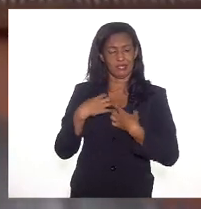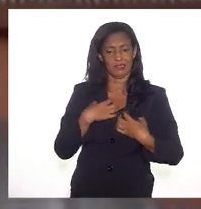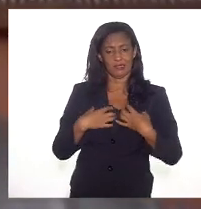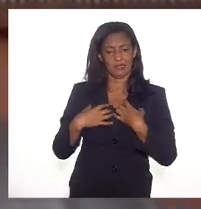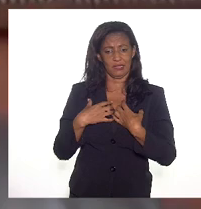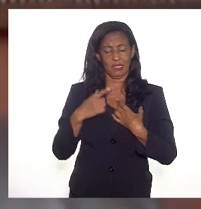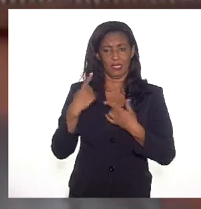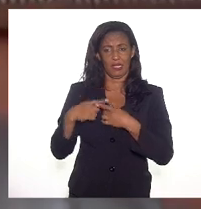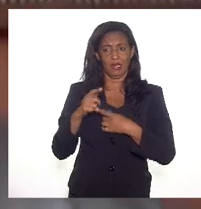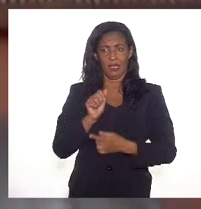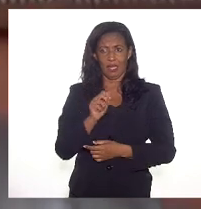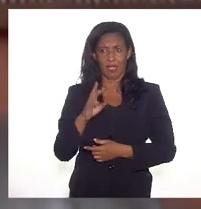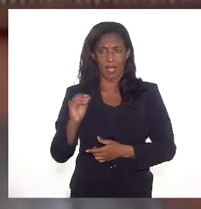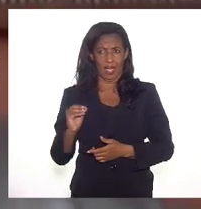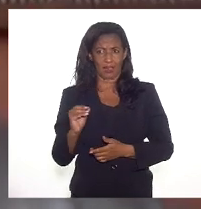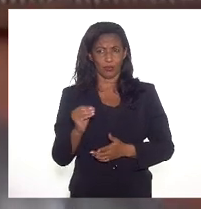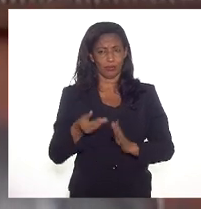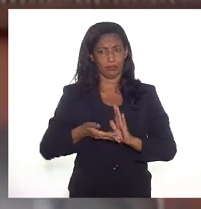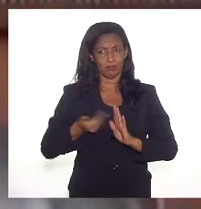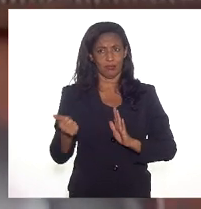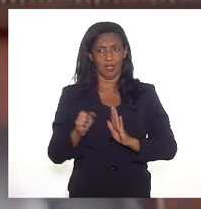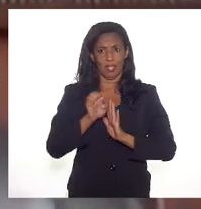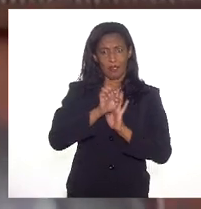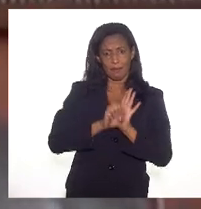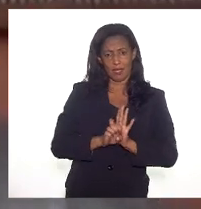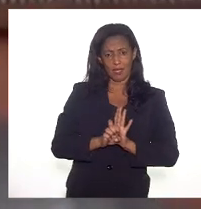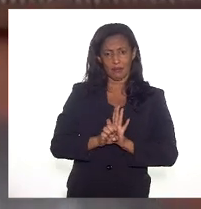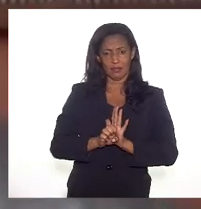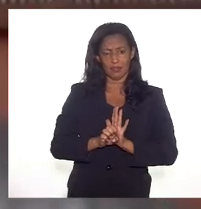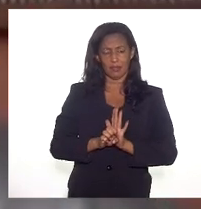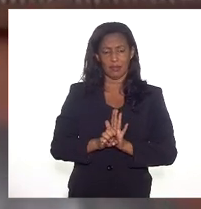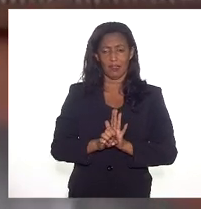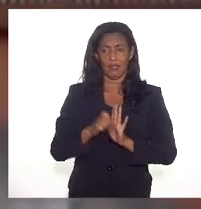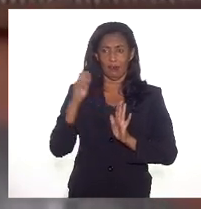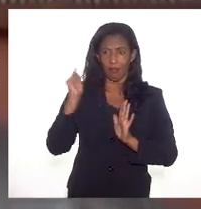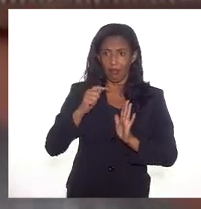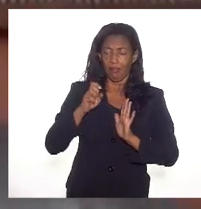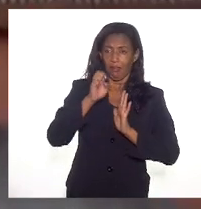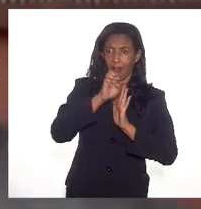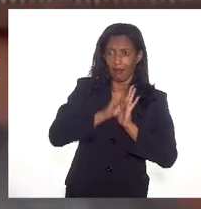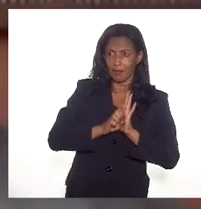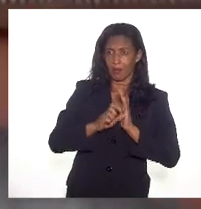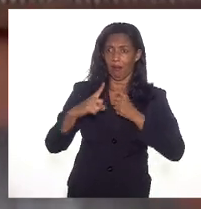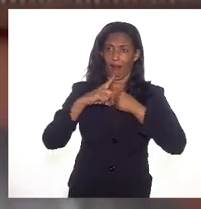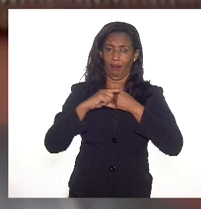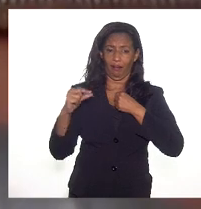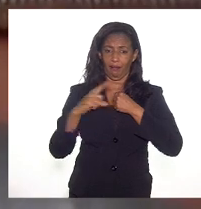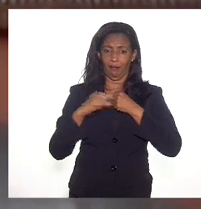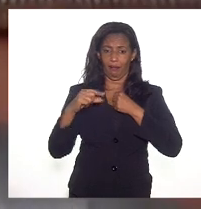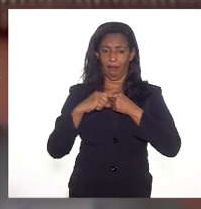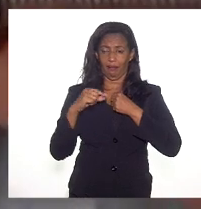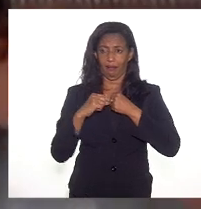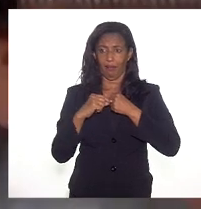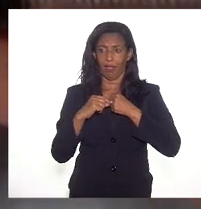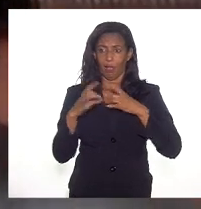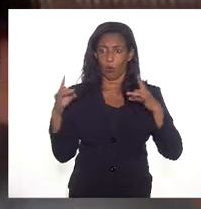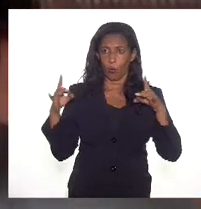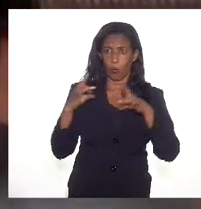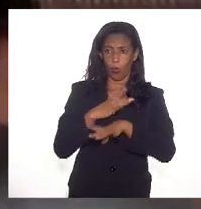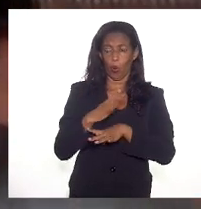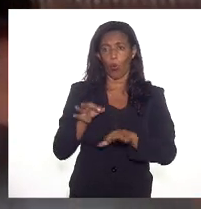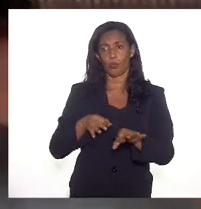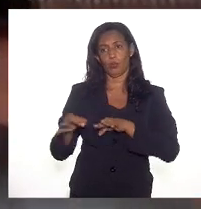esse ato de suprimir as emendas, exatamente as emendas, os artigos que concretizariam